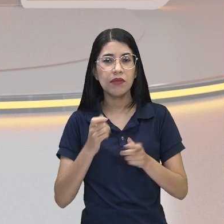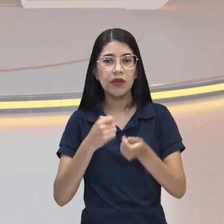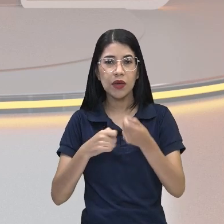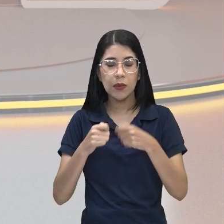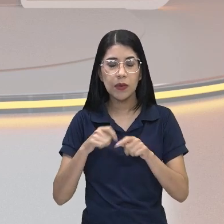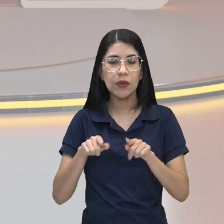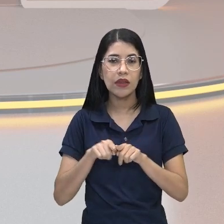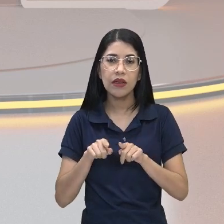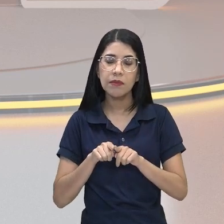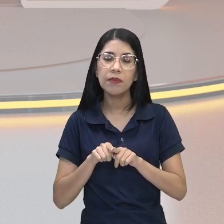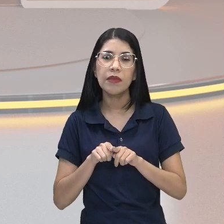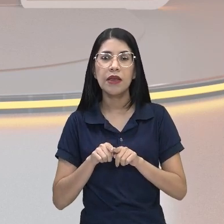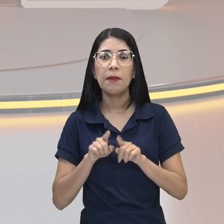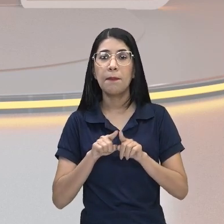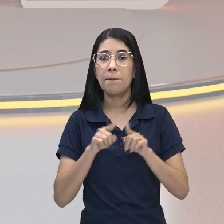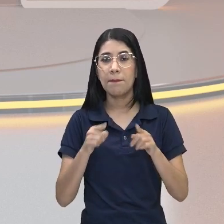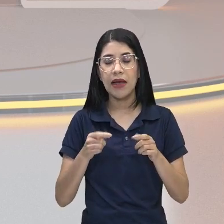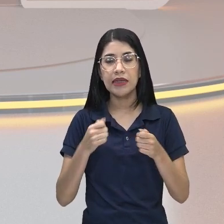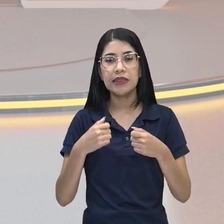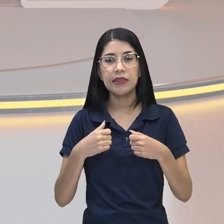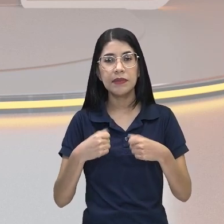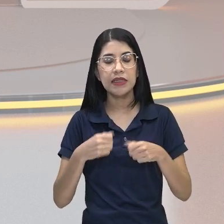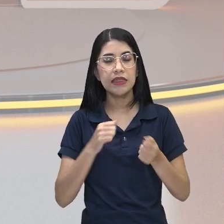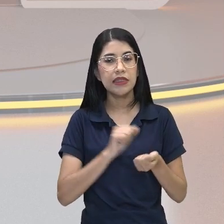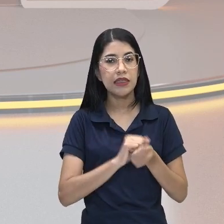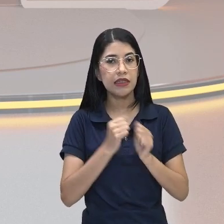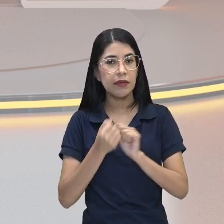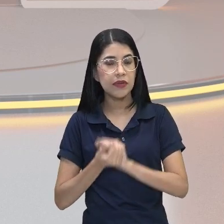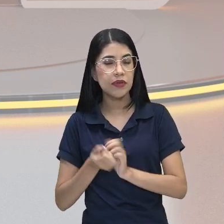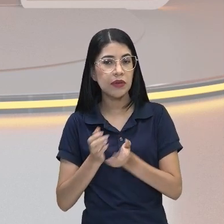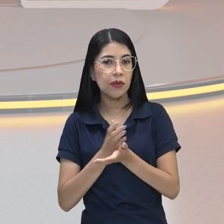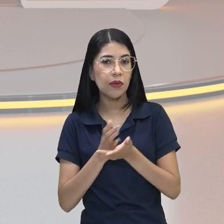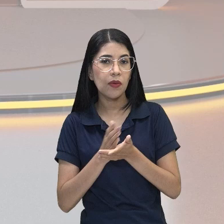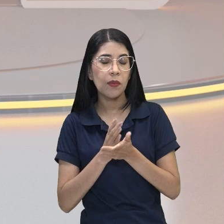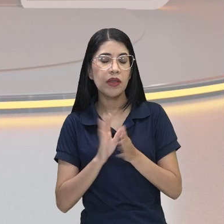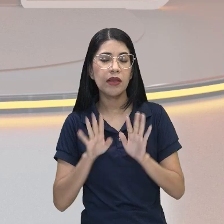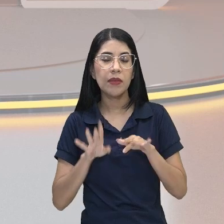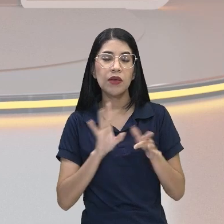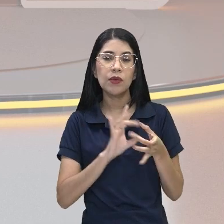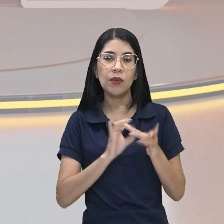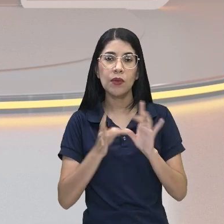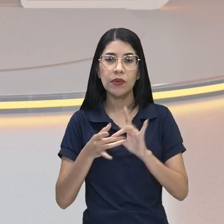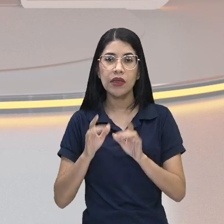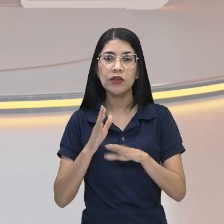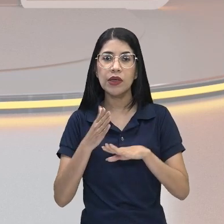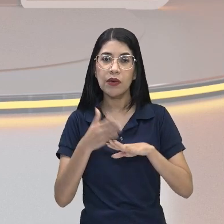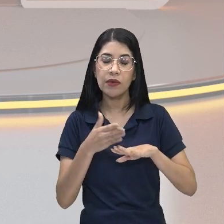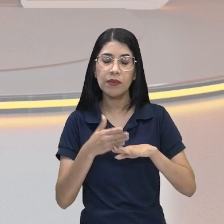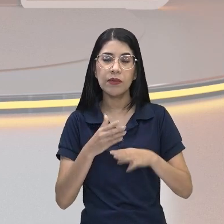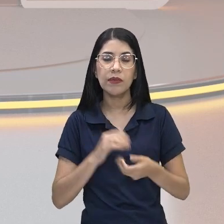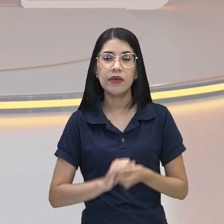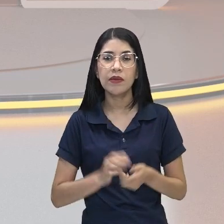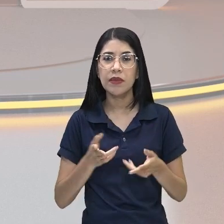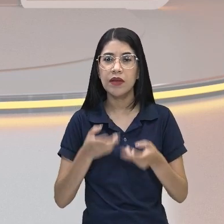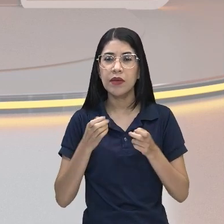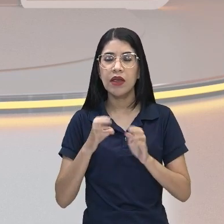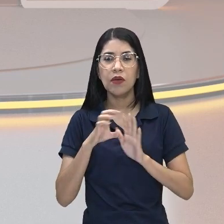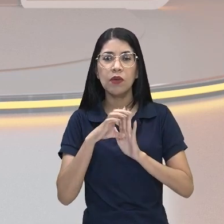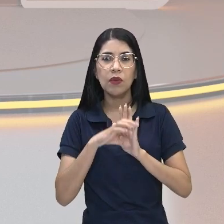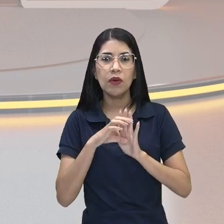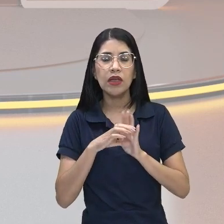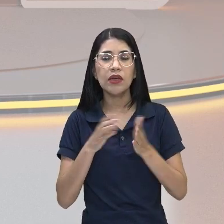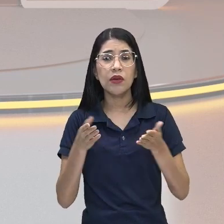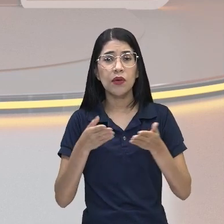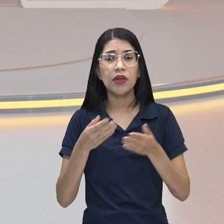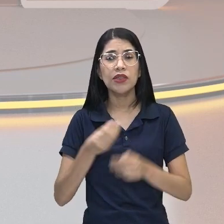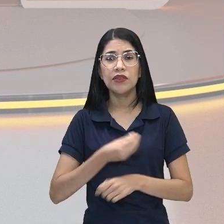clássico, mas com adaptações ao contexto contemporâneo. Então vejam, essa concepção é a concepção que nós vivemos